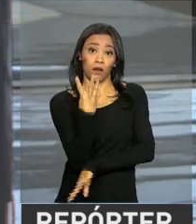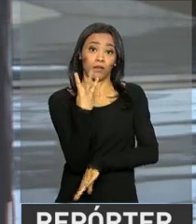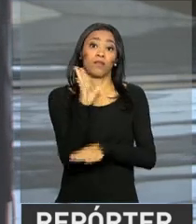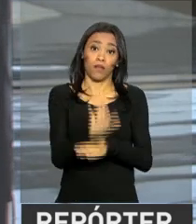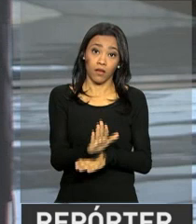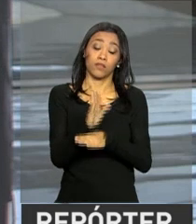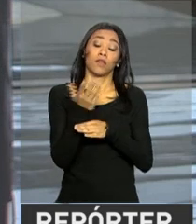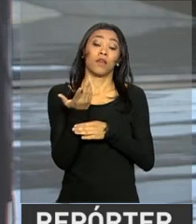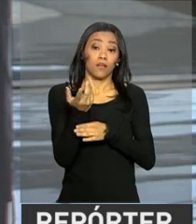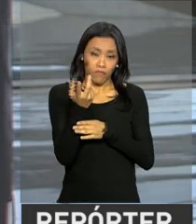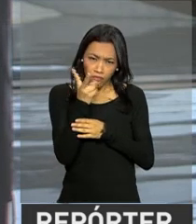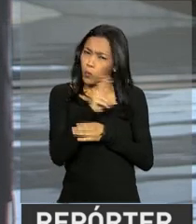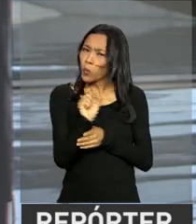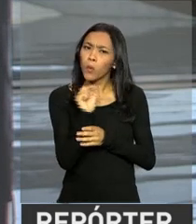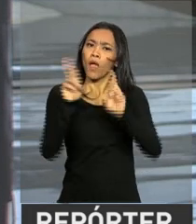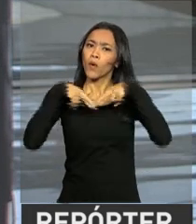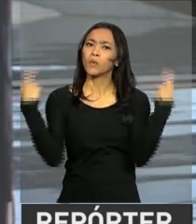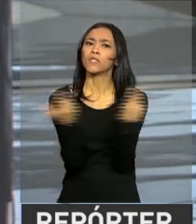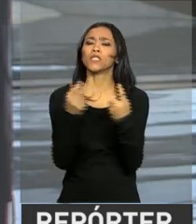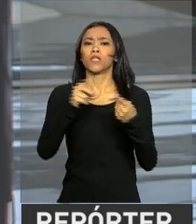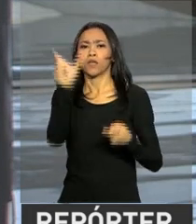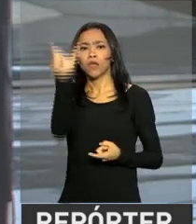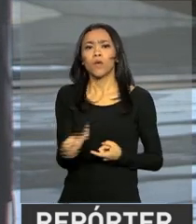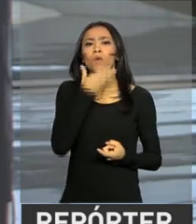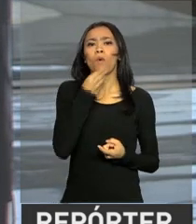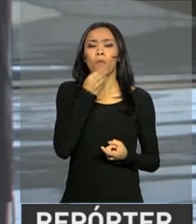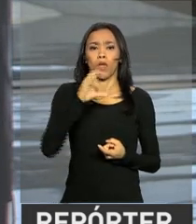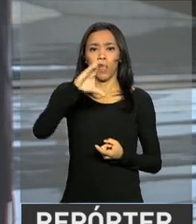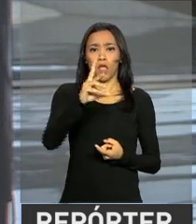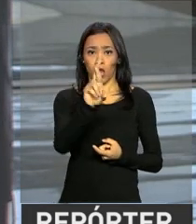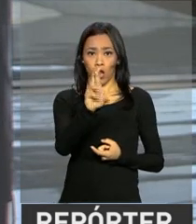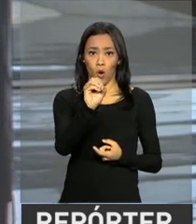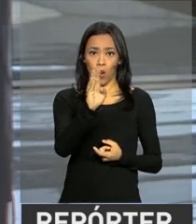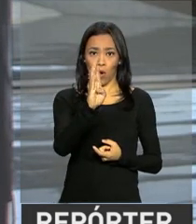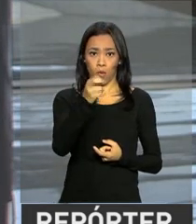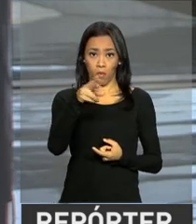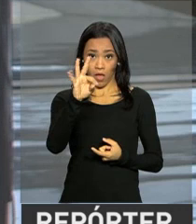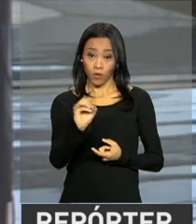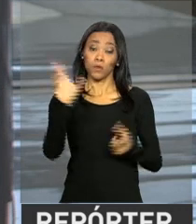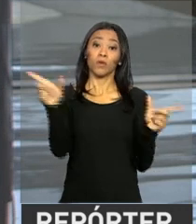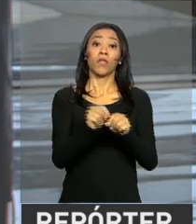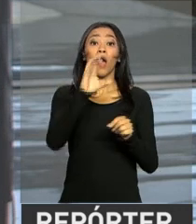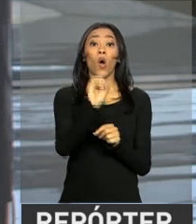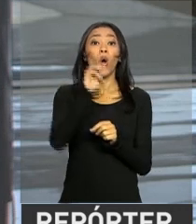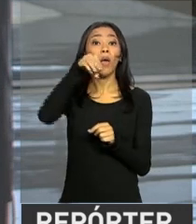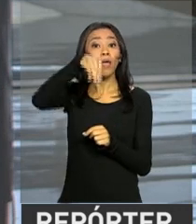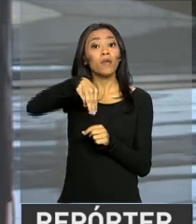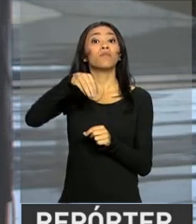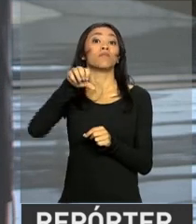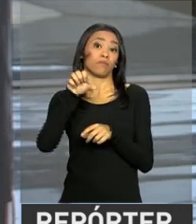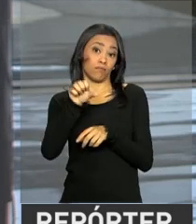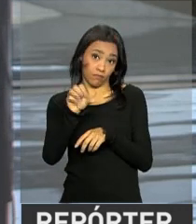presidente em exercício se reúne aí com Roberto Azevedo diretor geral da OMC a Organização Mundial do